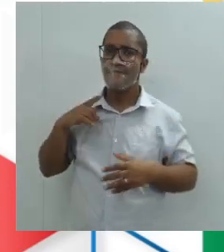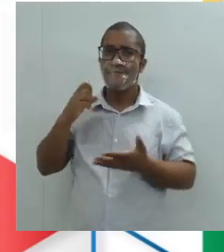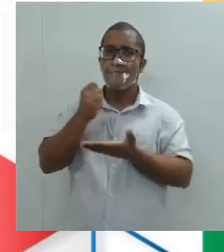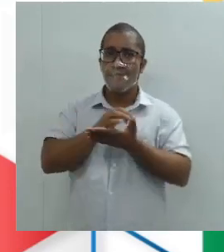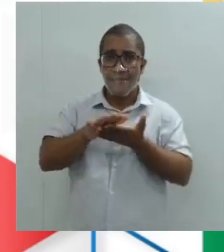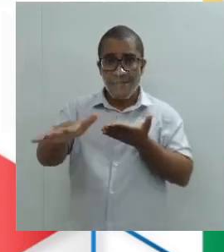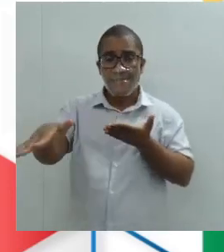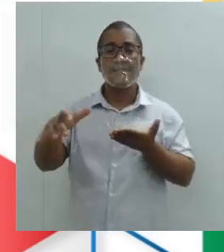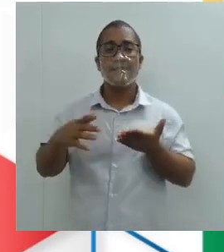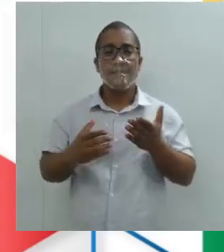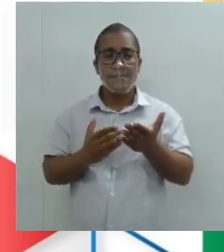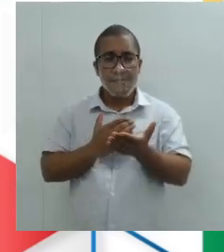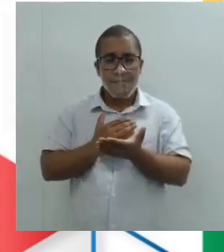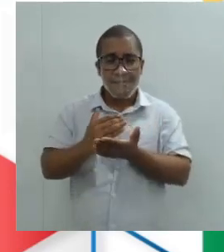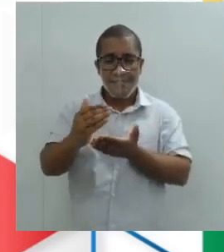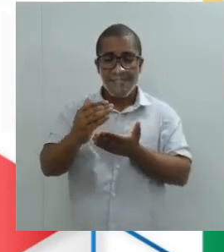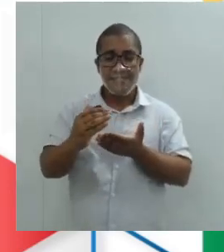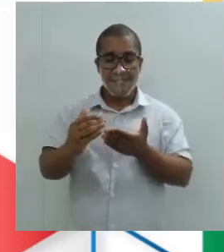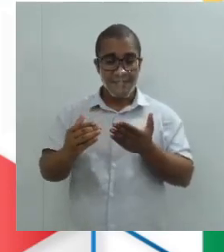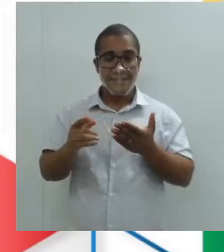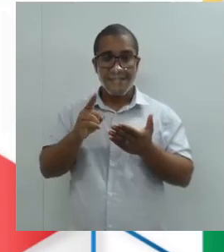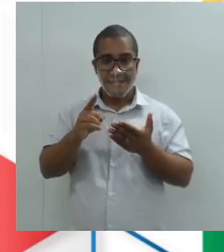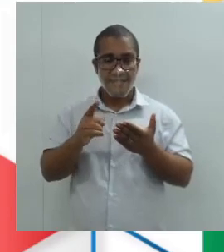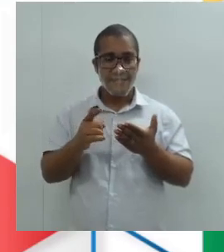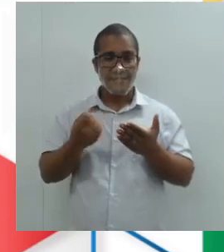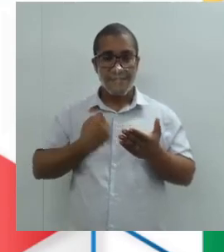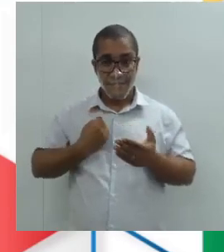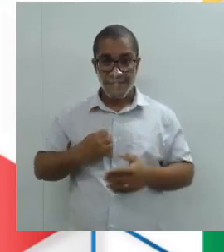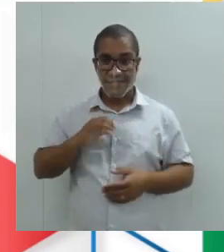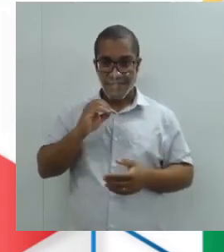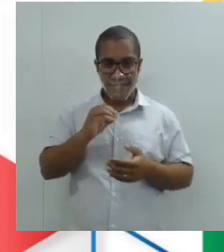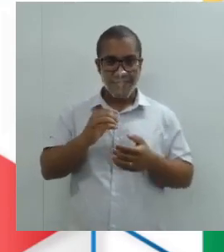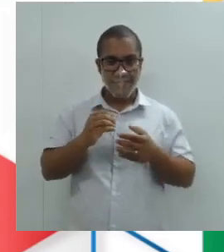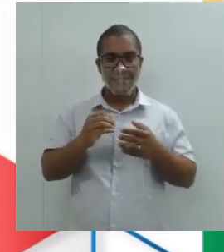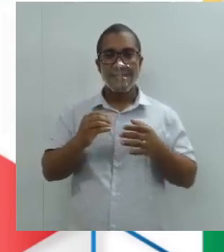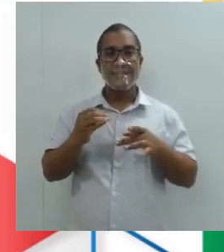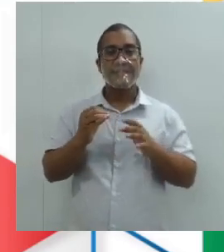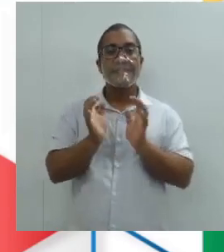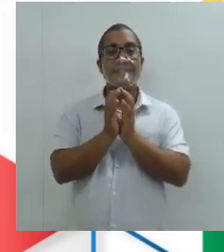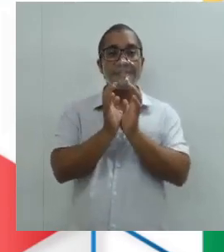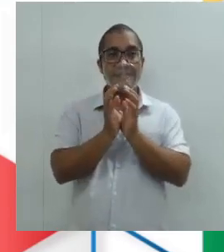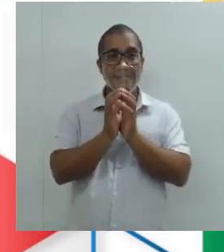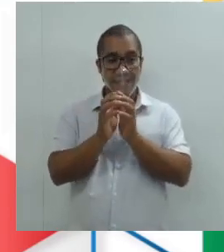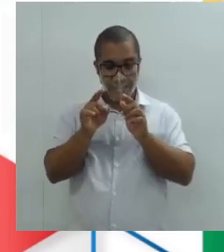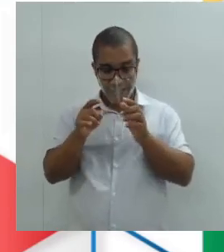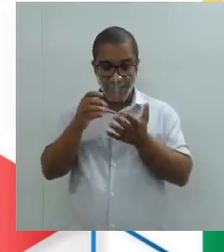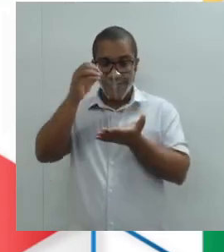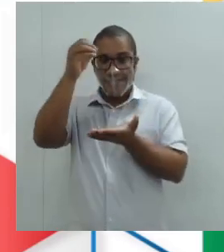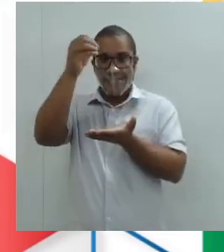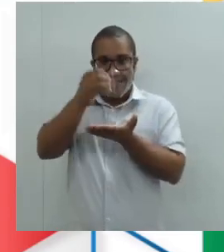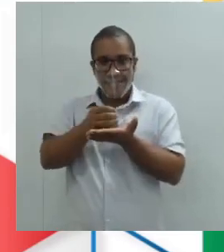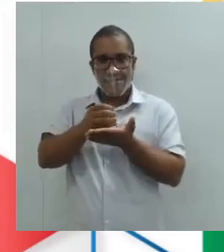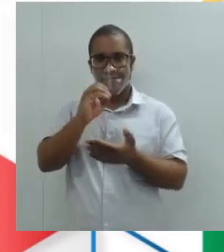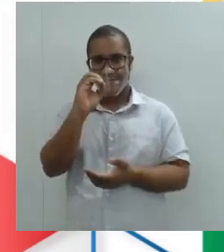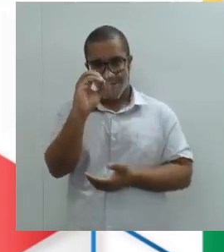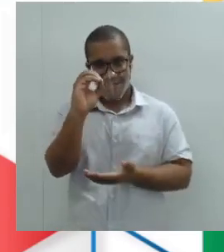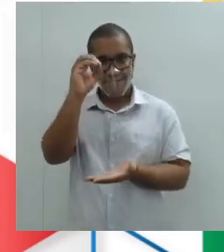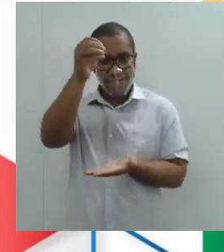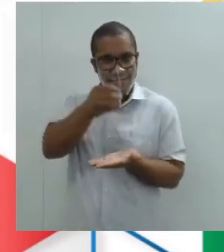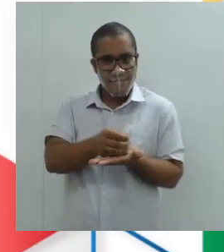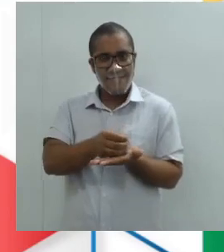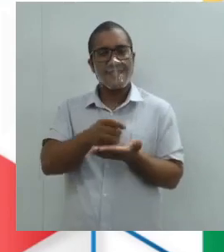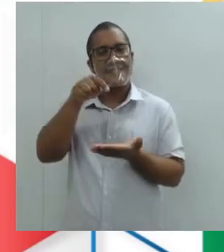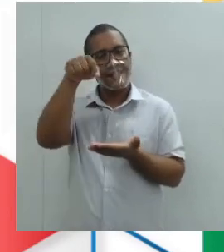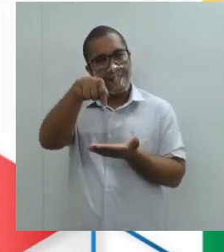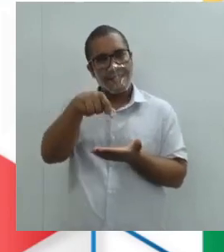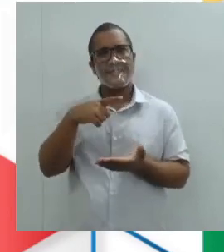Zero, onde inicia a contagem zero da cidade do Recife, de qualquer ponto. Então conta dali do zero dessa cidade, né? Então a gente está